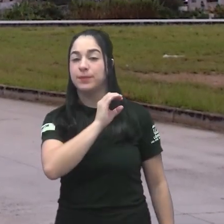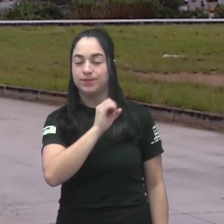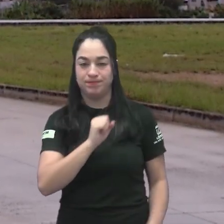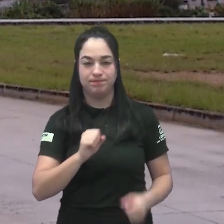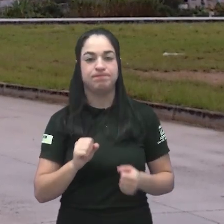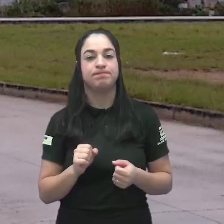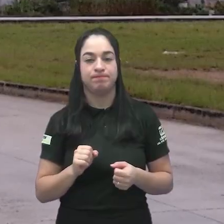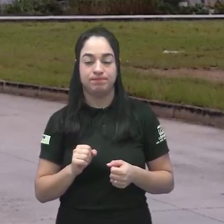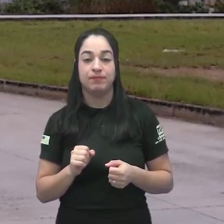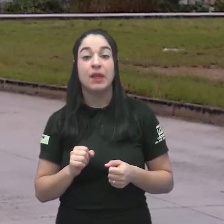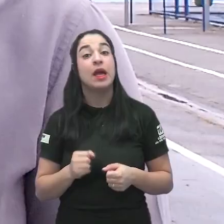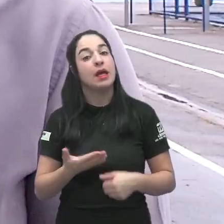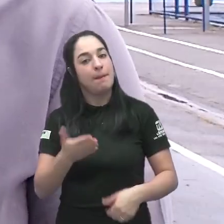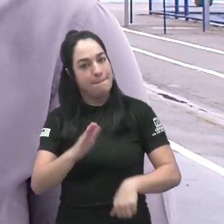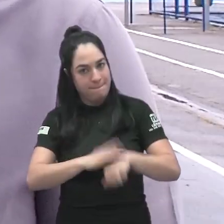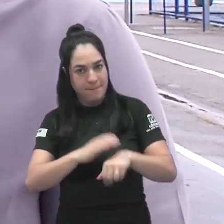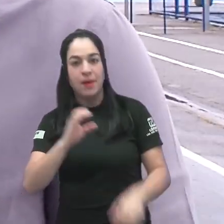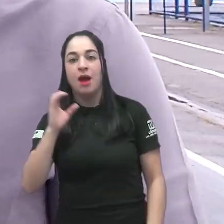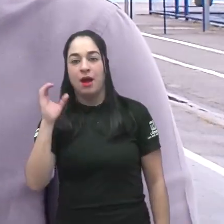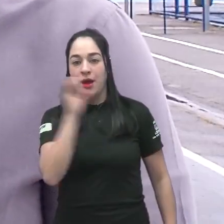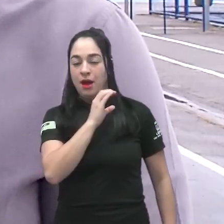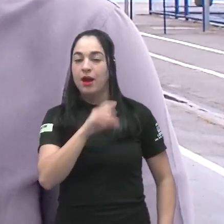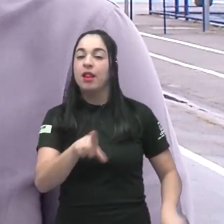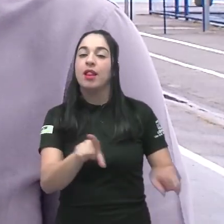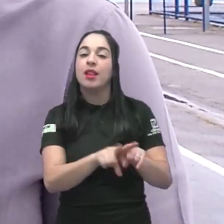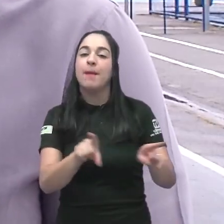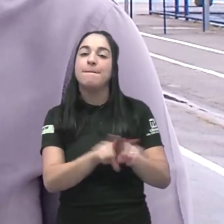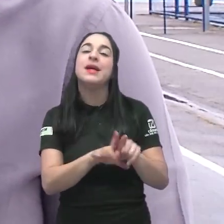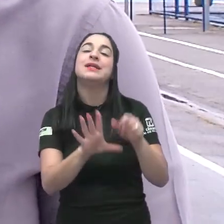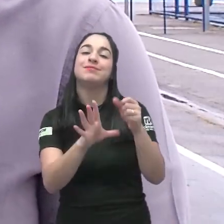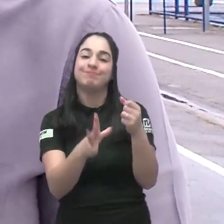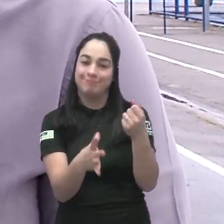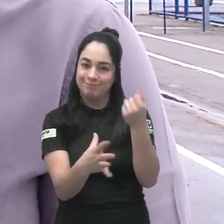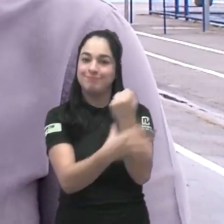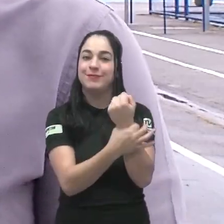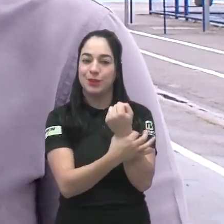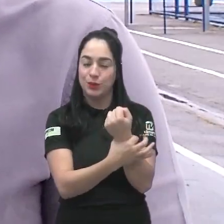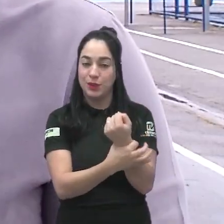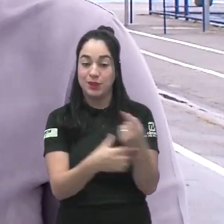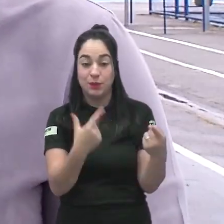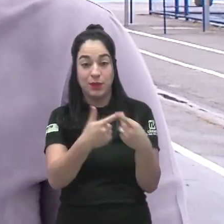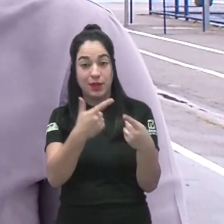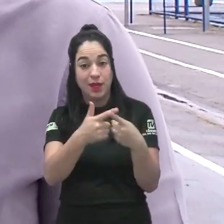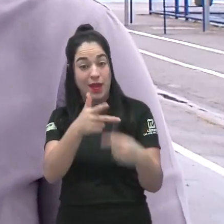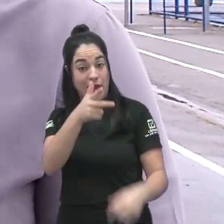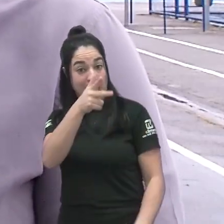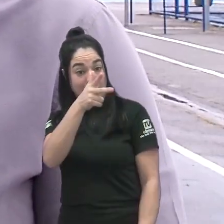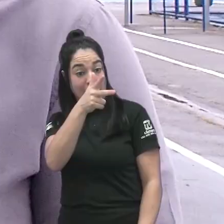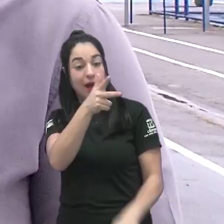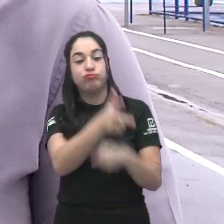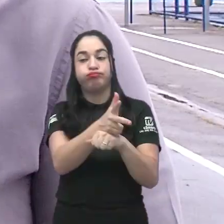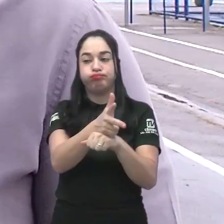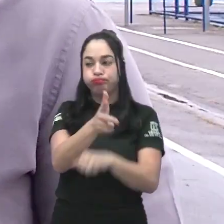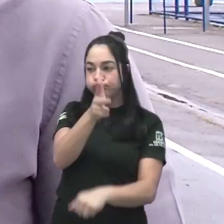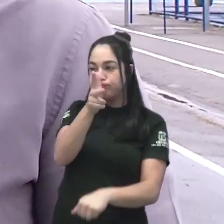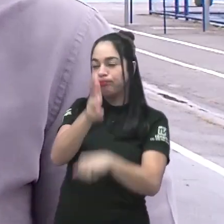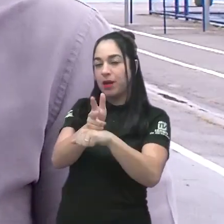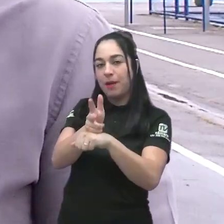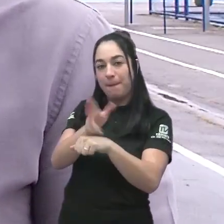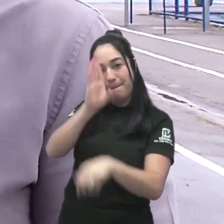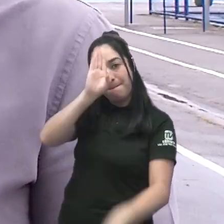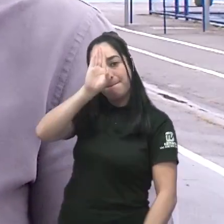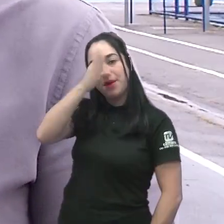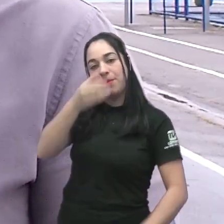do transporte público. Traz uma fluidez maior e também, juntamente, traz segurança também, porque a câmera, além de dar